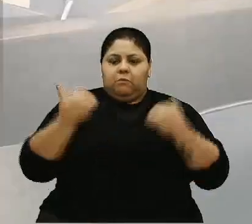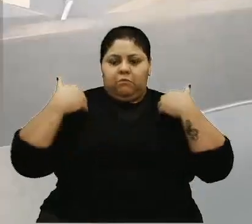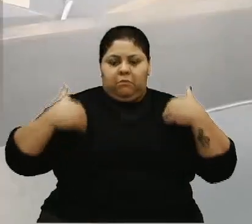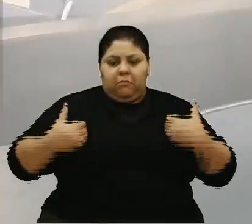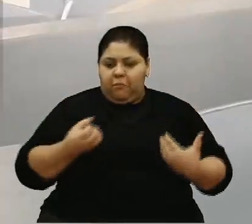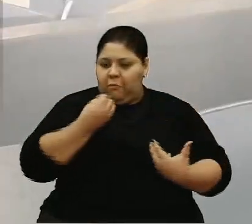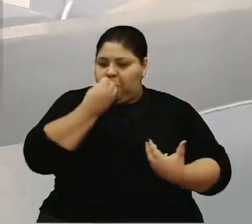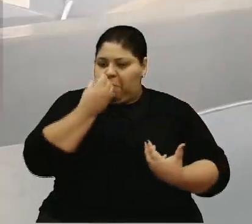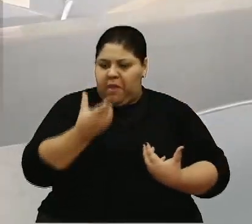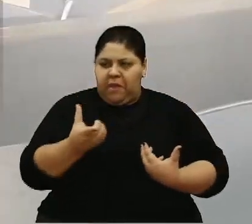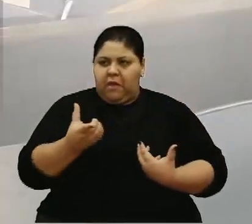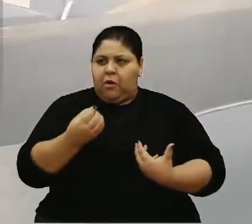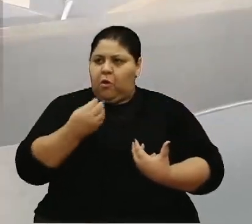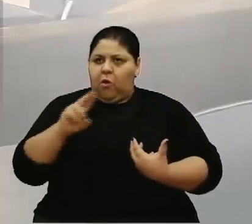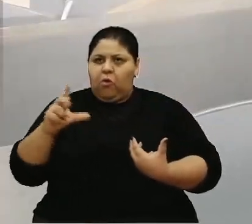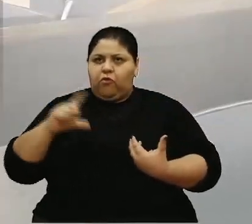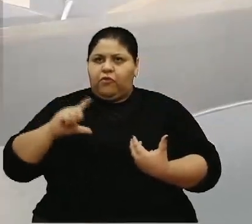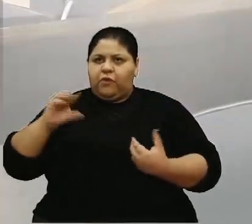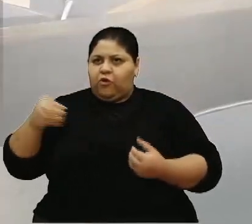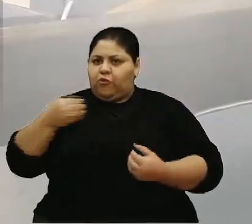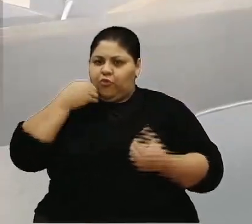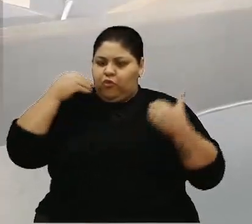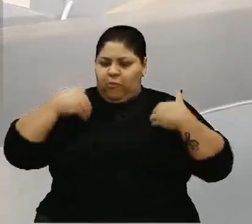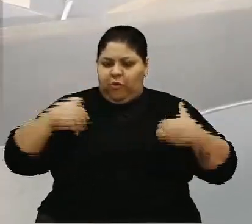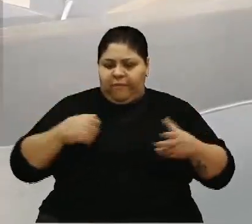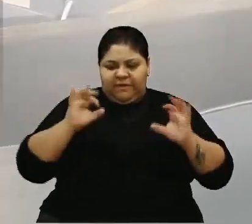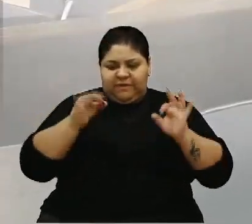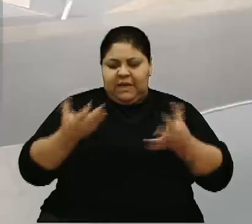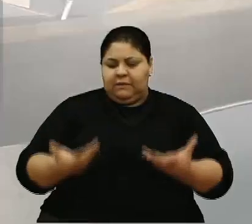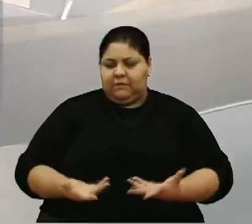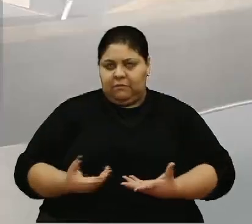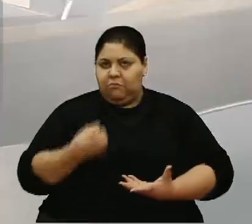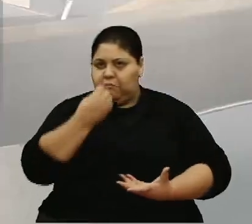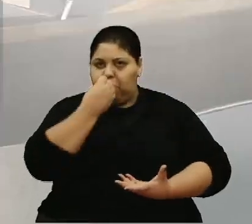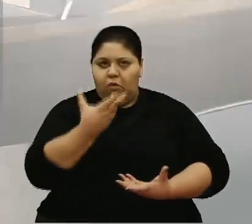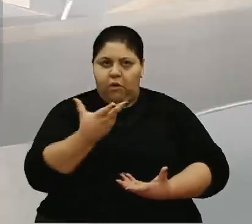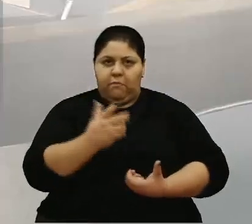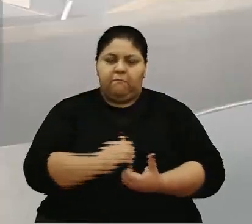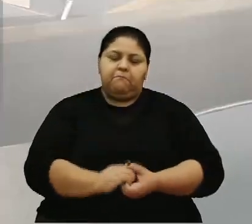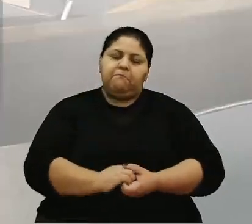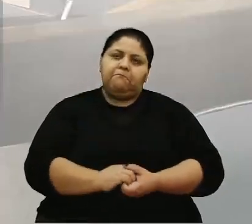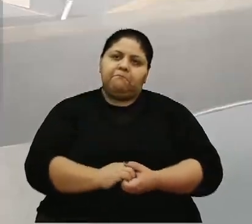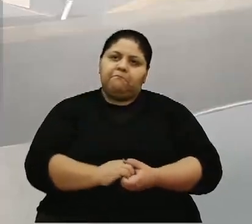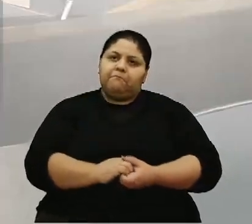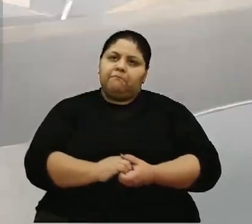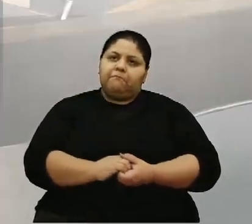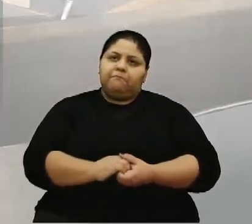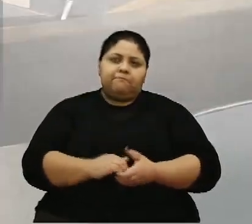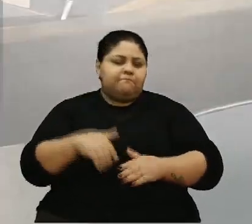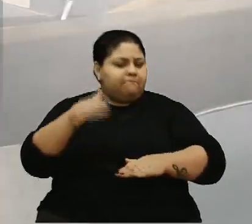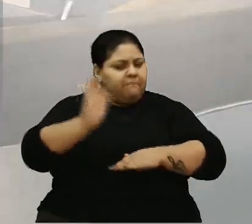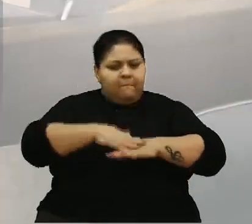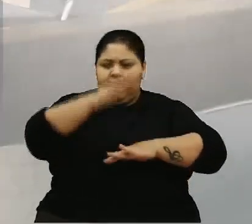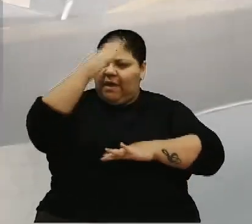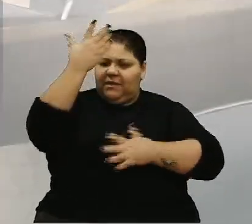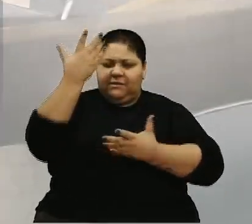não teve oportunidade de ter uma roupa mais adequada. Ele é muito maior do que